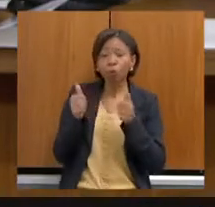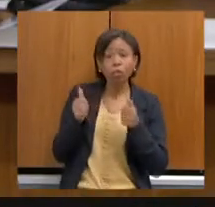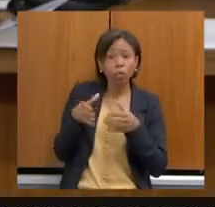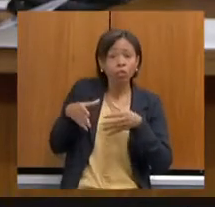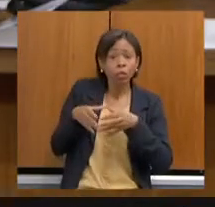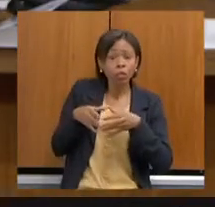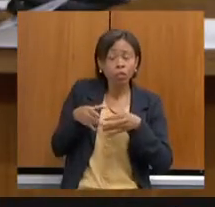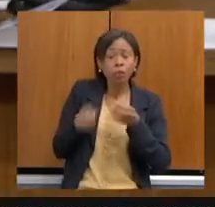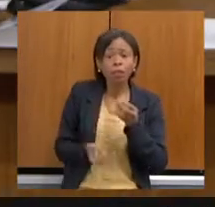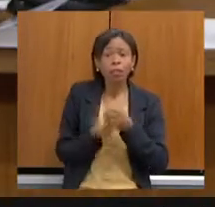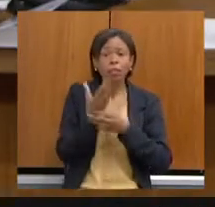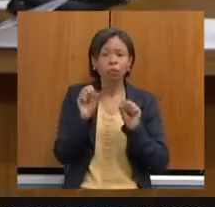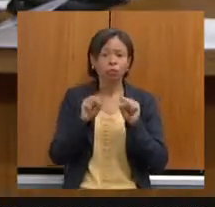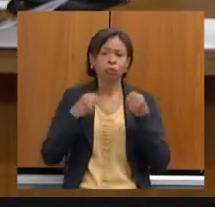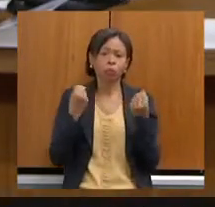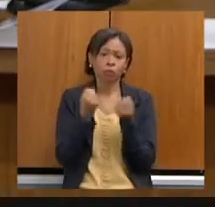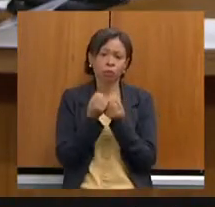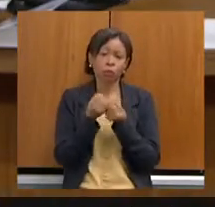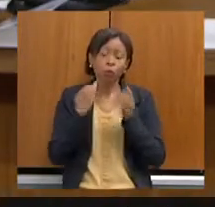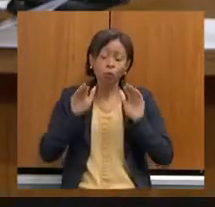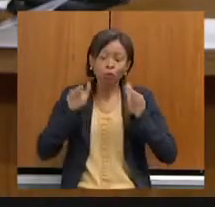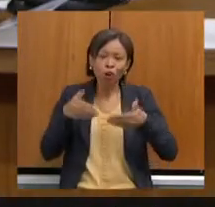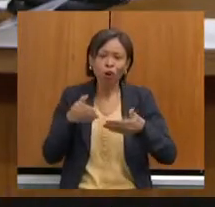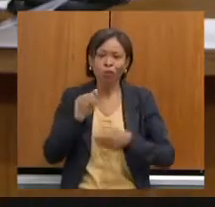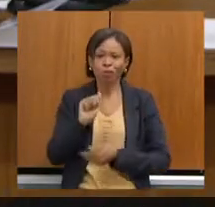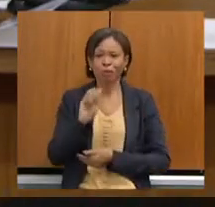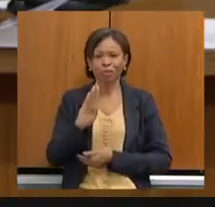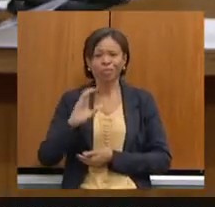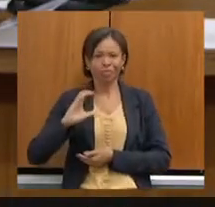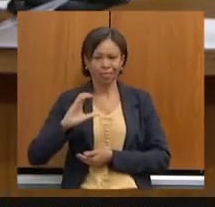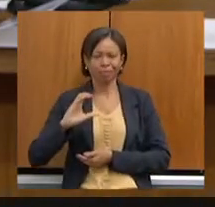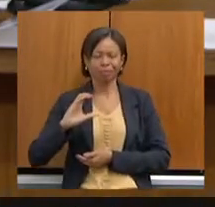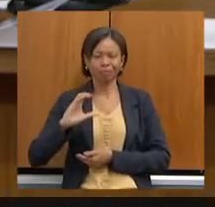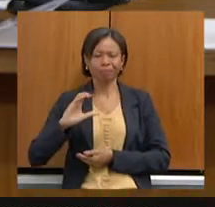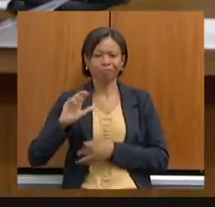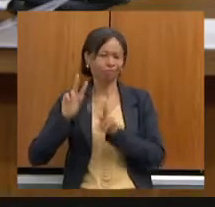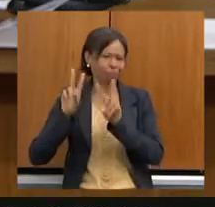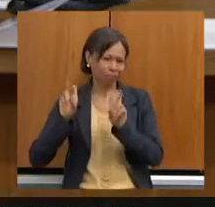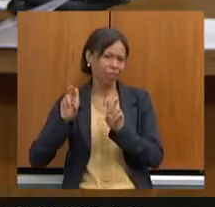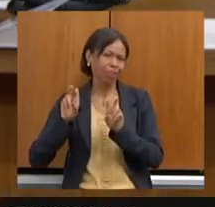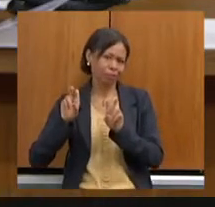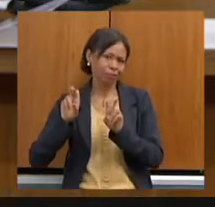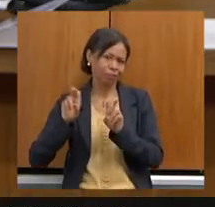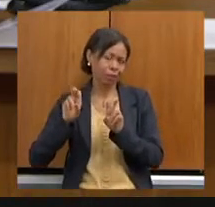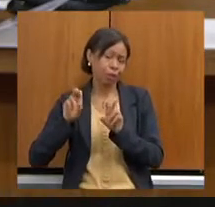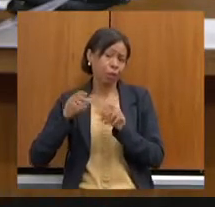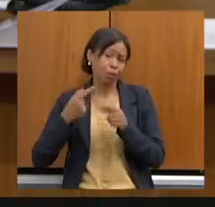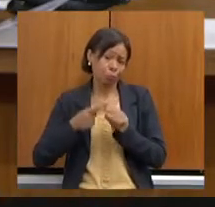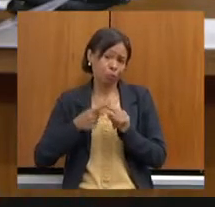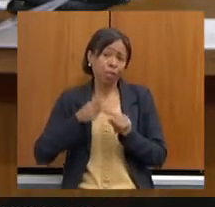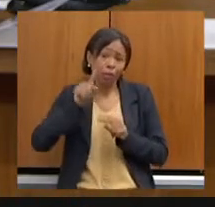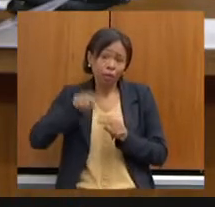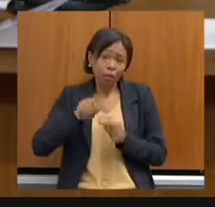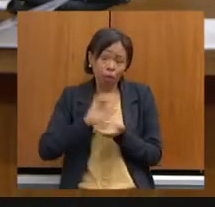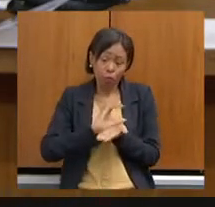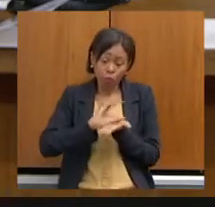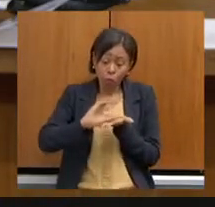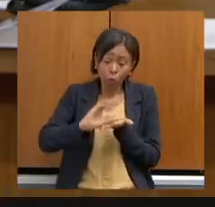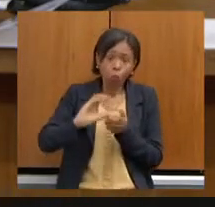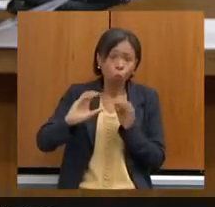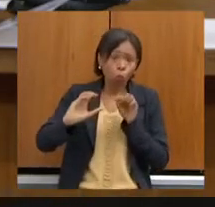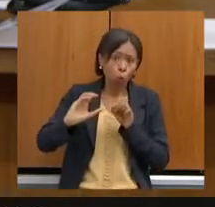um seminário específico sobre o abc para poder realmente levar que o Senhor tem toda razão é um recurso que realmente muda